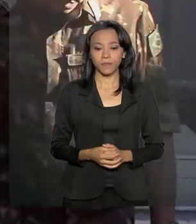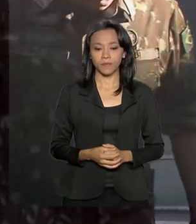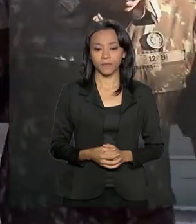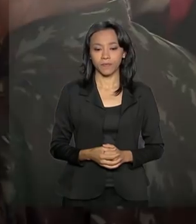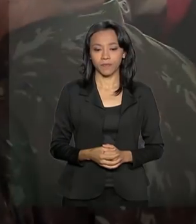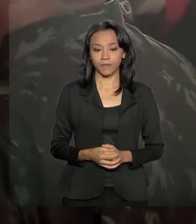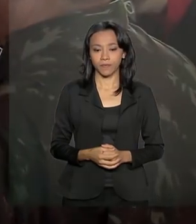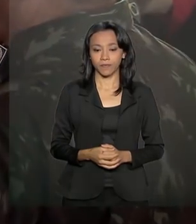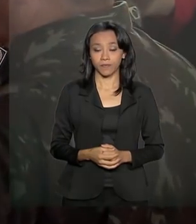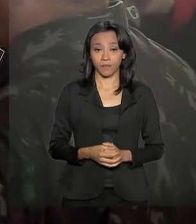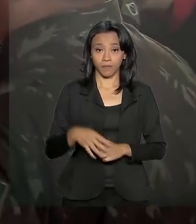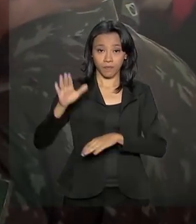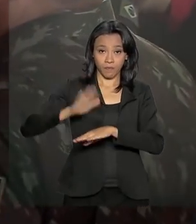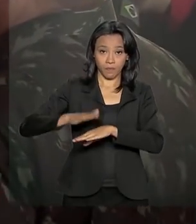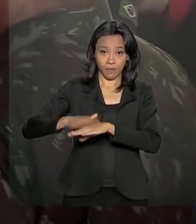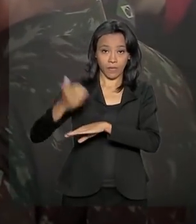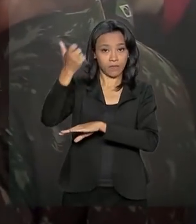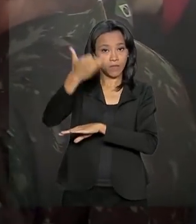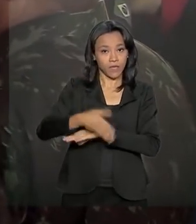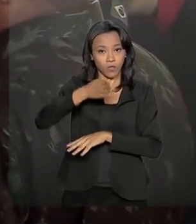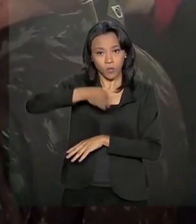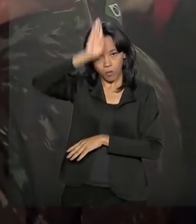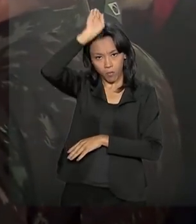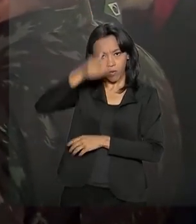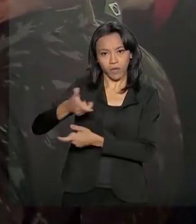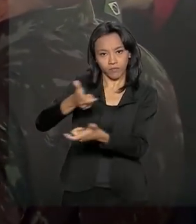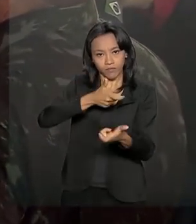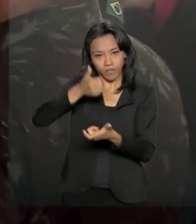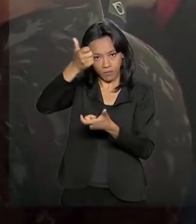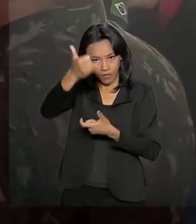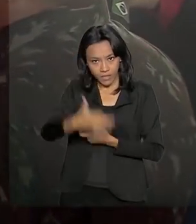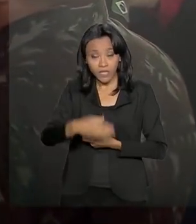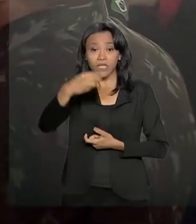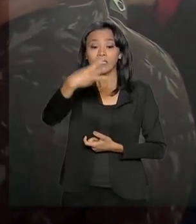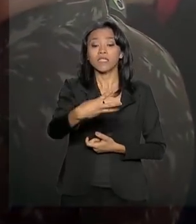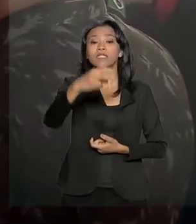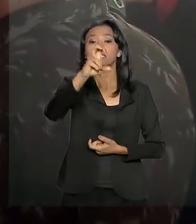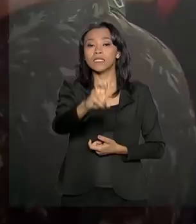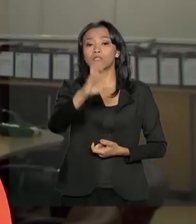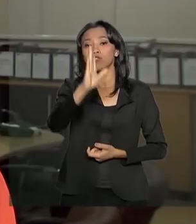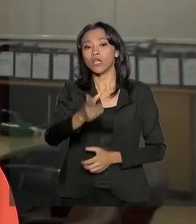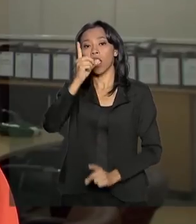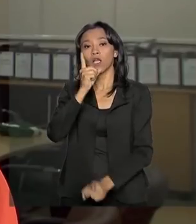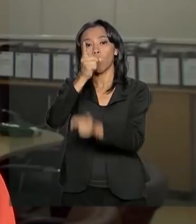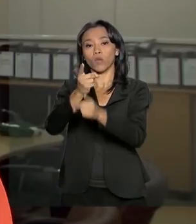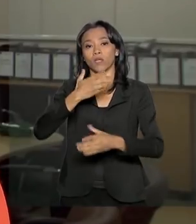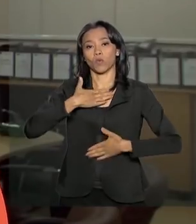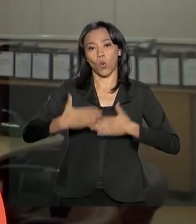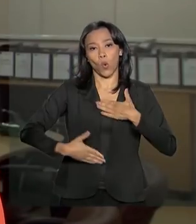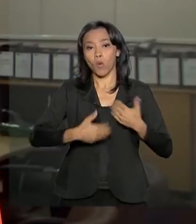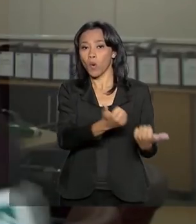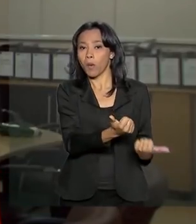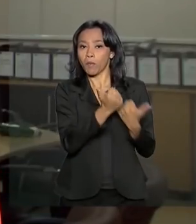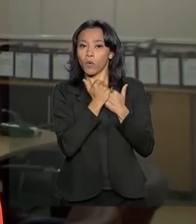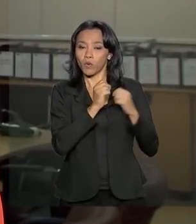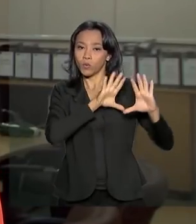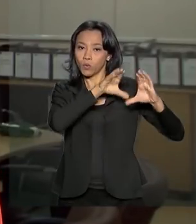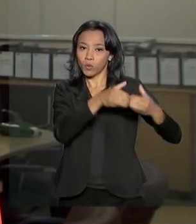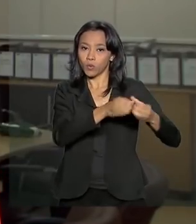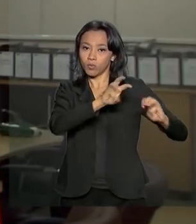agradecimento segundo o corpo de bombeiros 35 corpos foram encontrados dos militares de